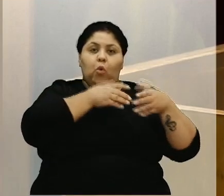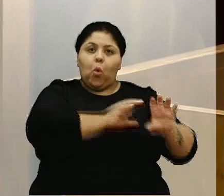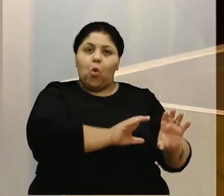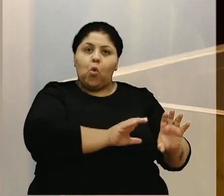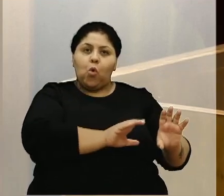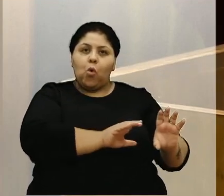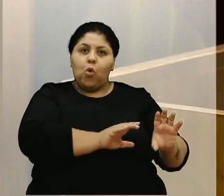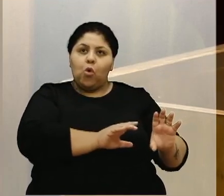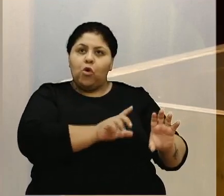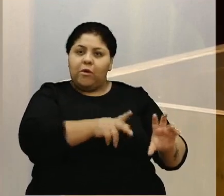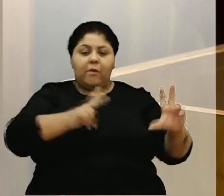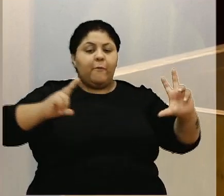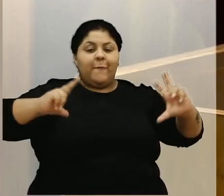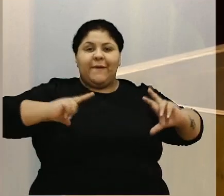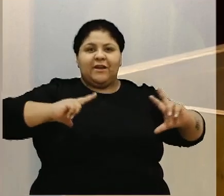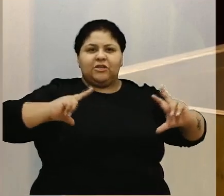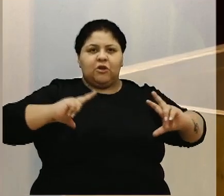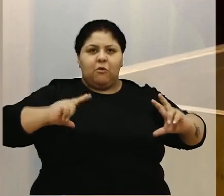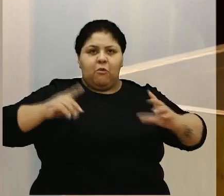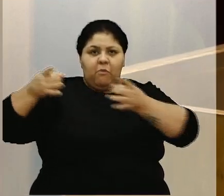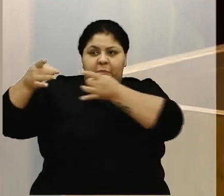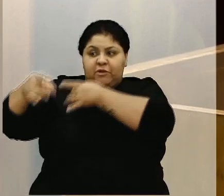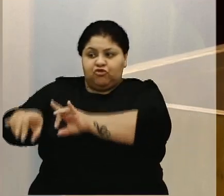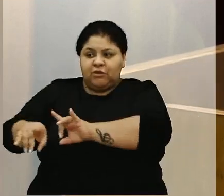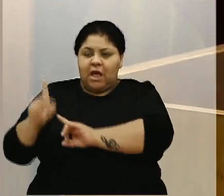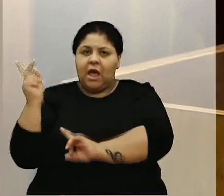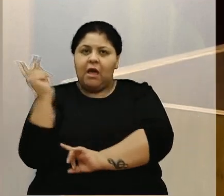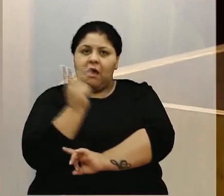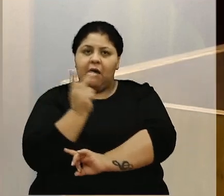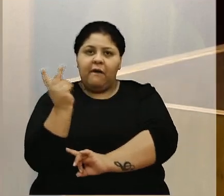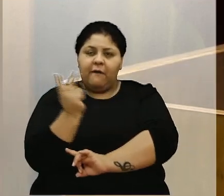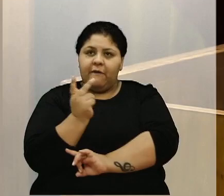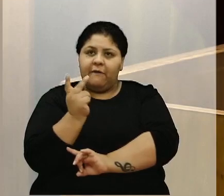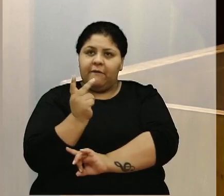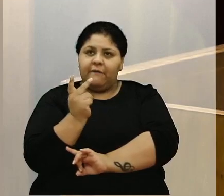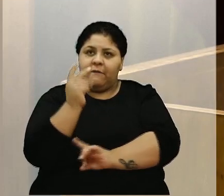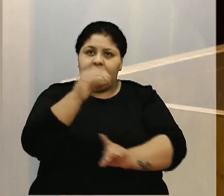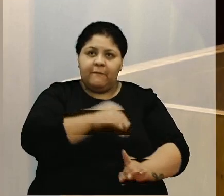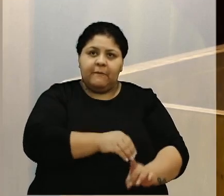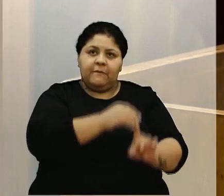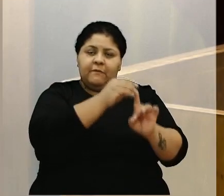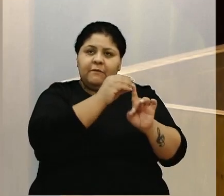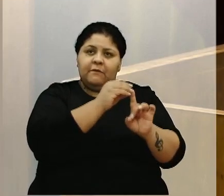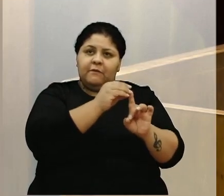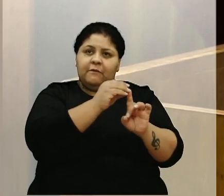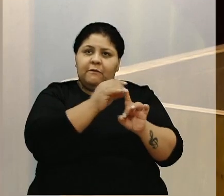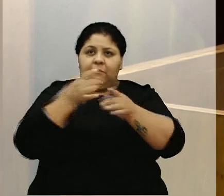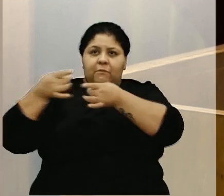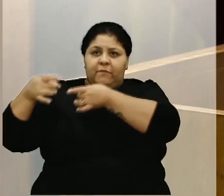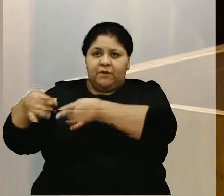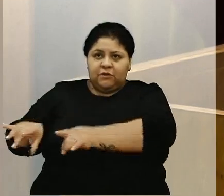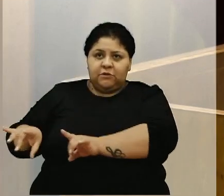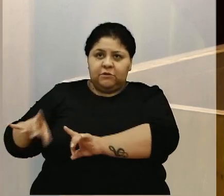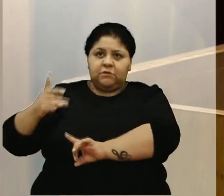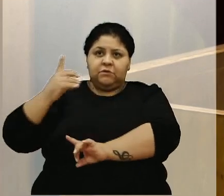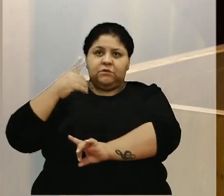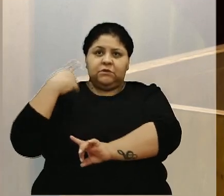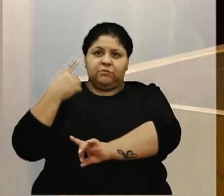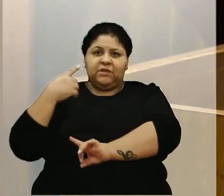algo pessoal, é algo para prejudicar ambos. Principalmente denegrir a imagem da deputada federal Denise